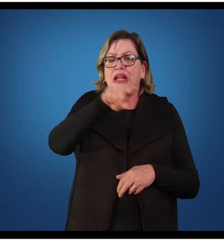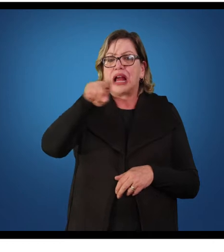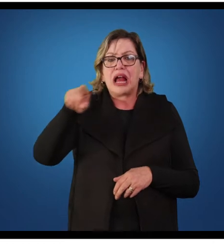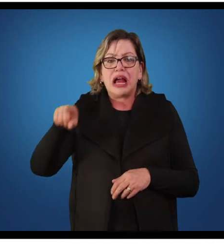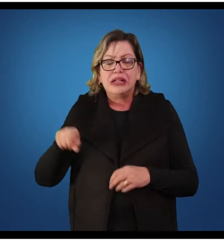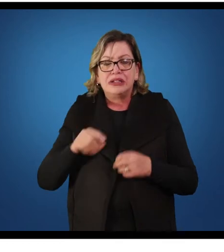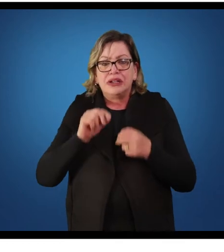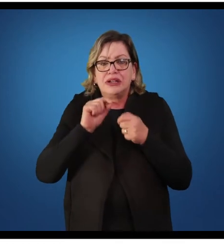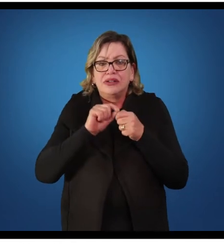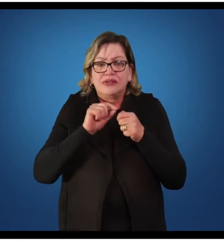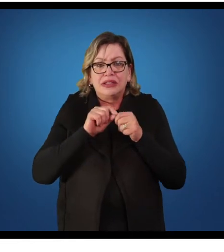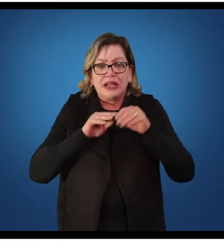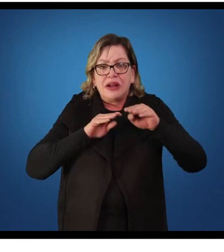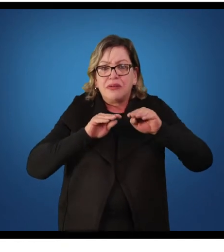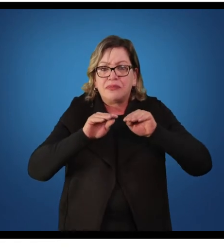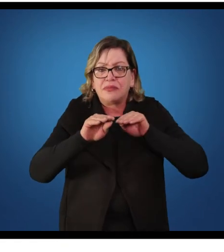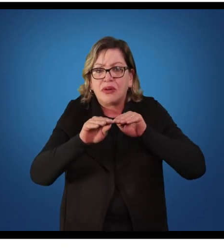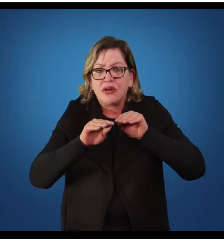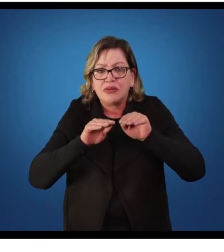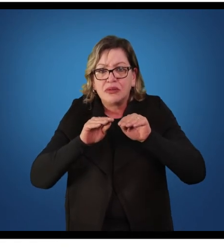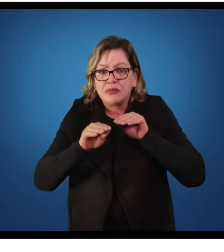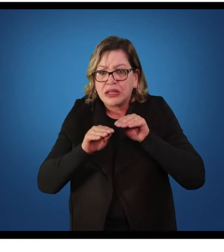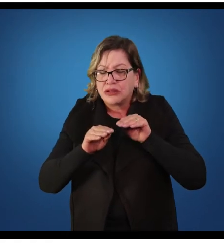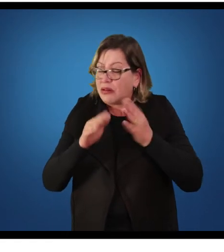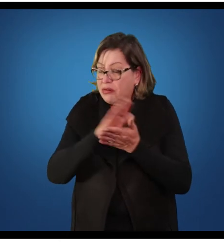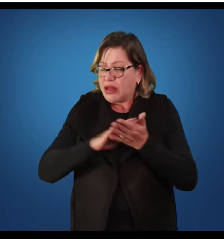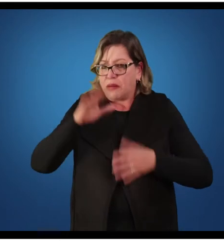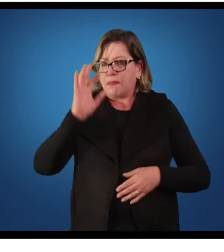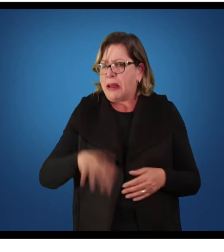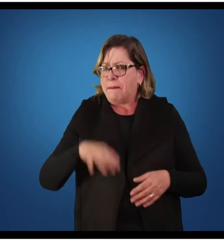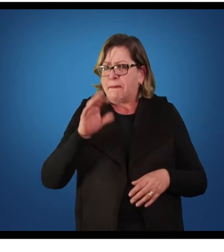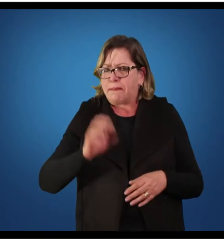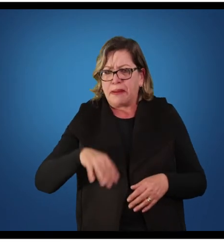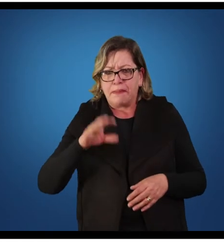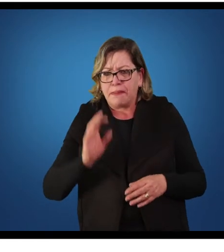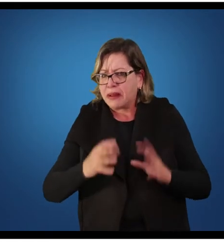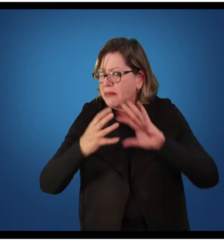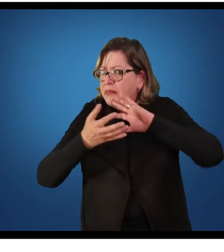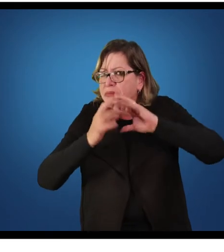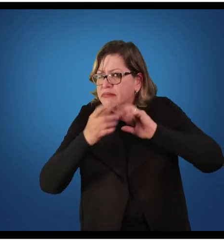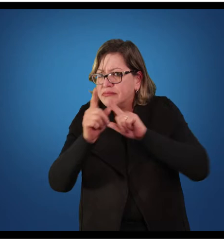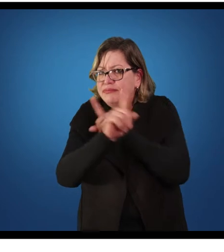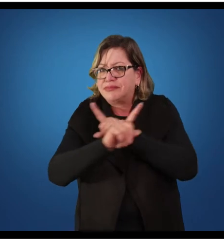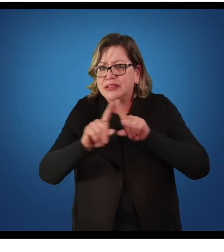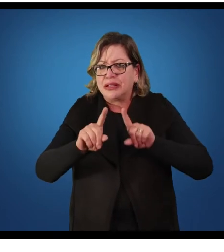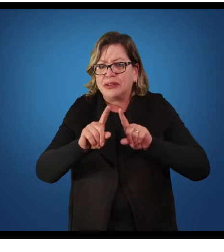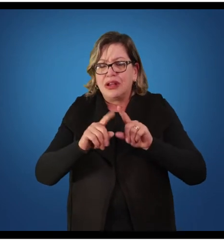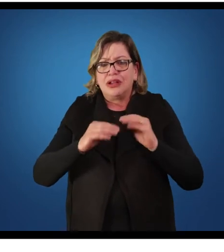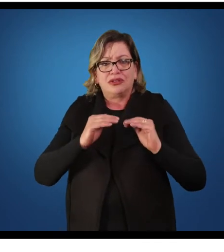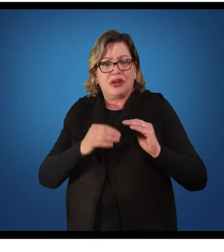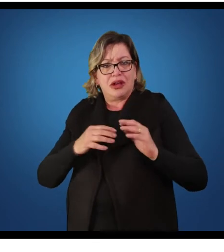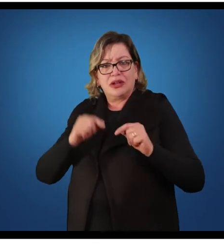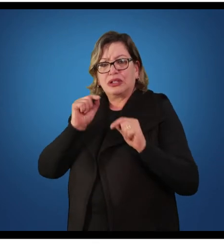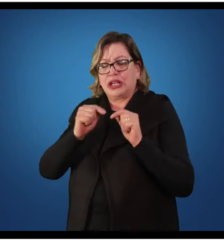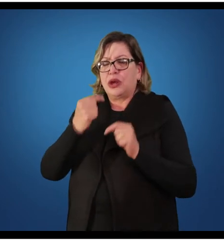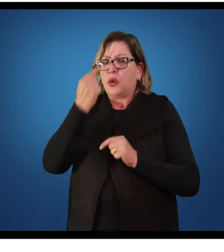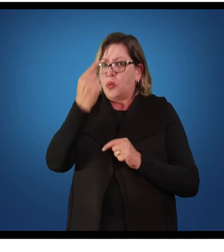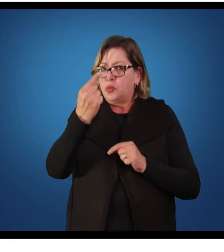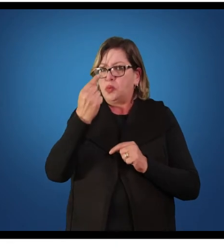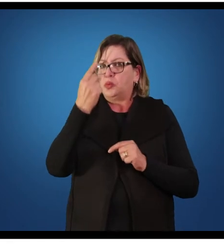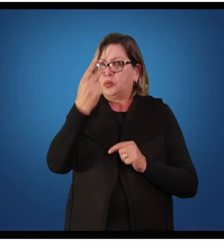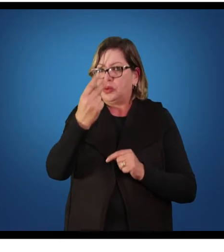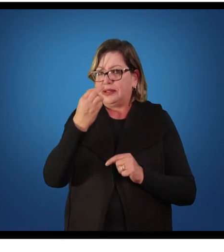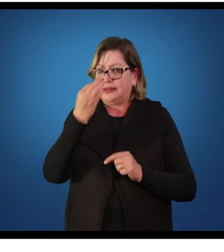apenas fazer o movimento sem bater a bola, né? Fazer o movimento de progressão. Qual é o movimento de progressão?